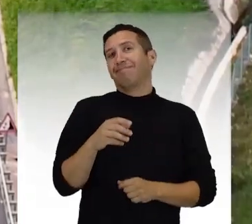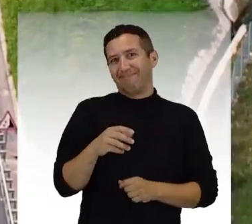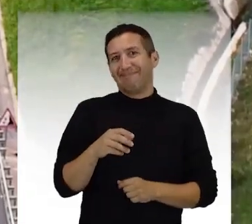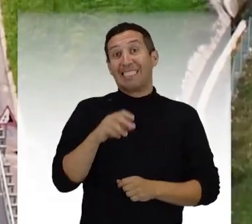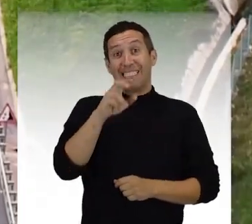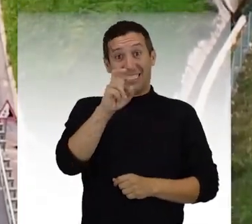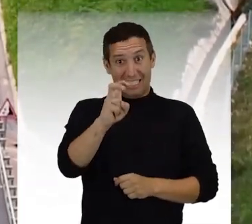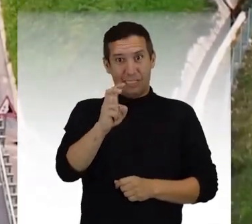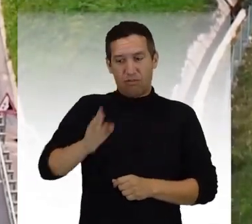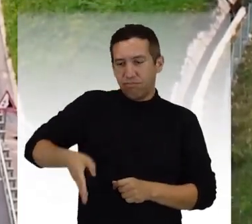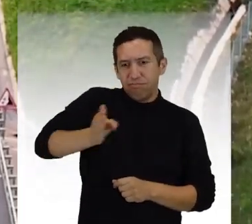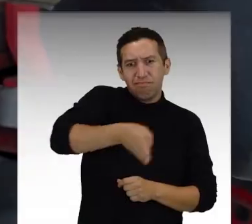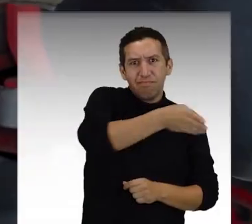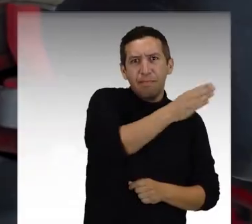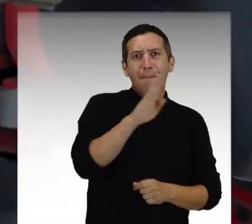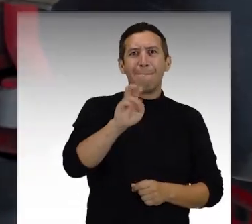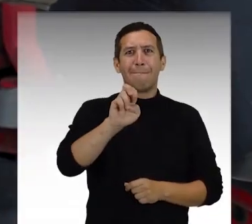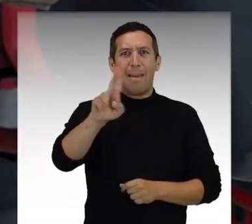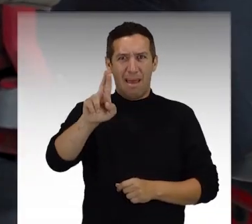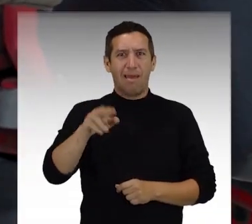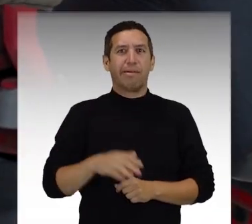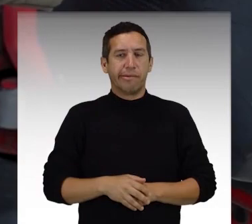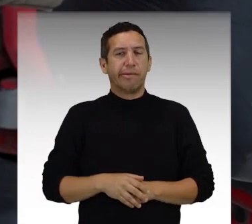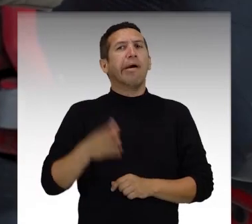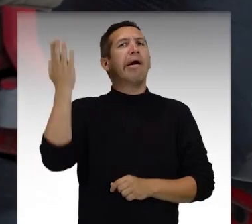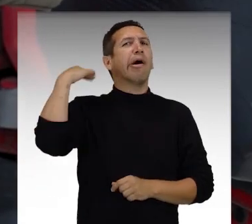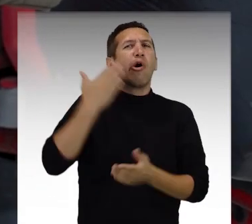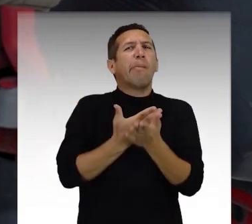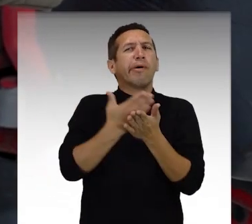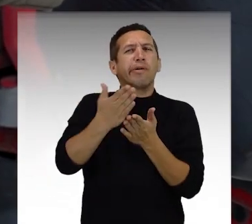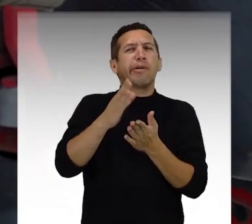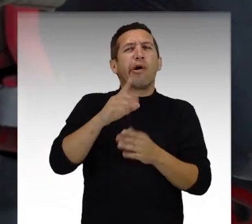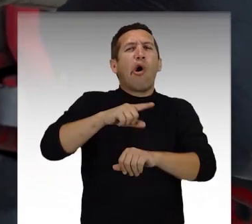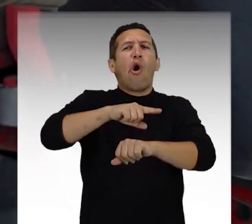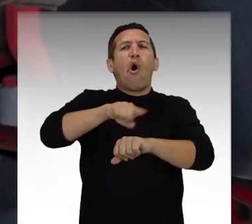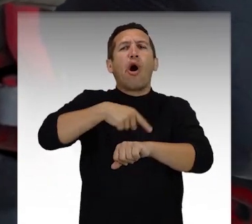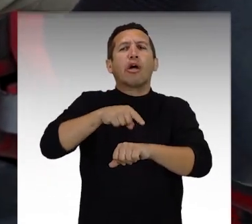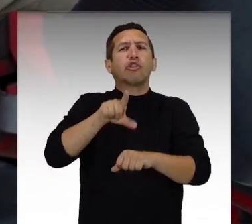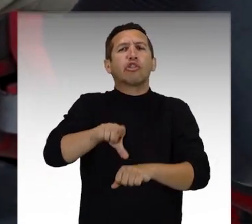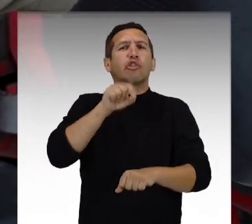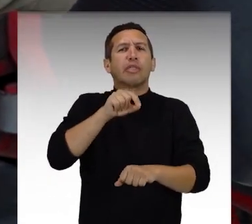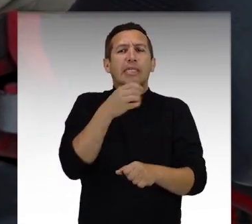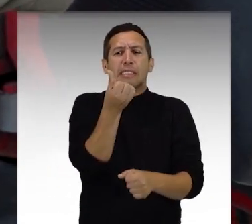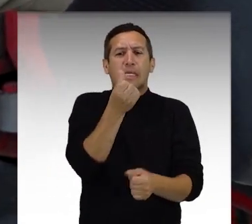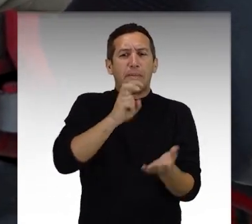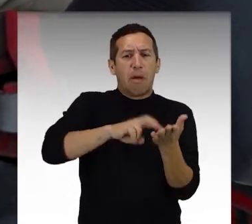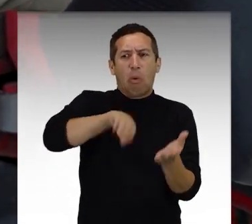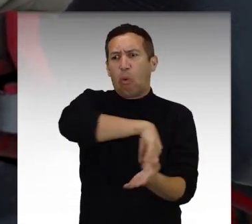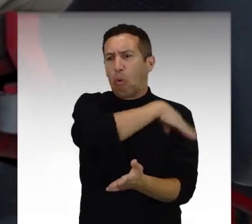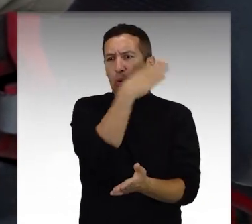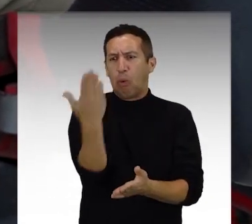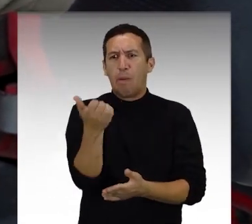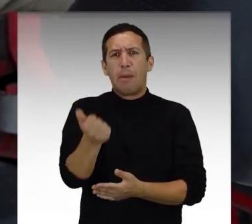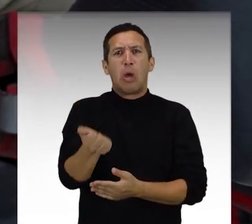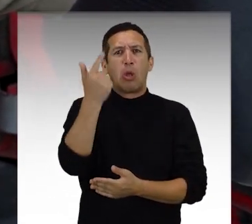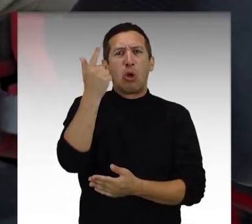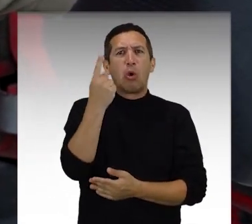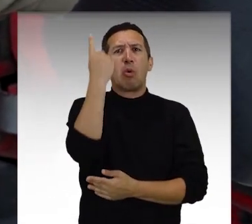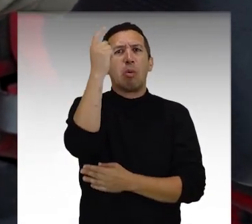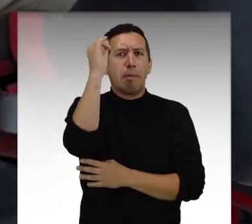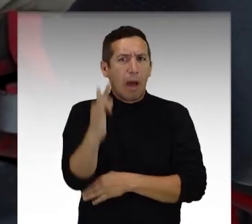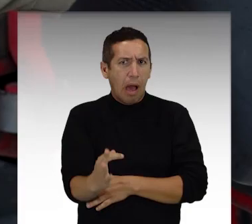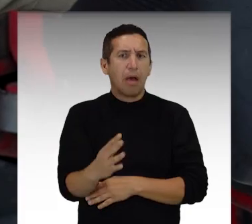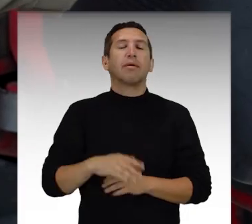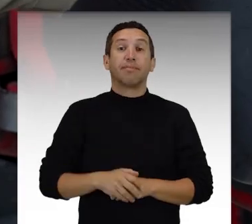grandes rodovias brasileiras. Quando eu comecei não tinha horário, né? O horário era a gente que fazia. Começava na faixa de 6 horas da manhã e